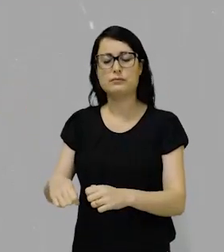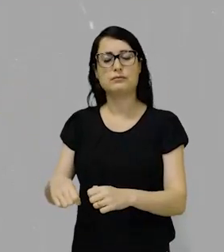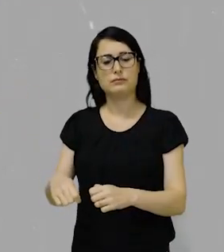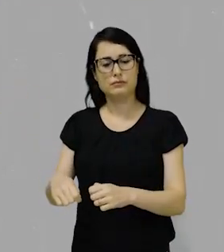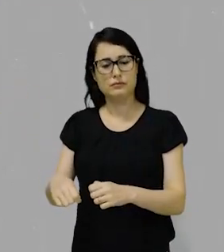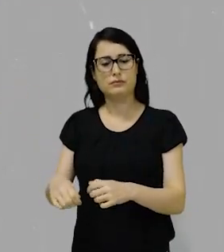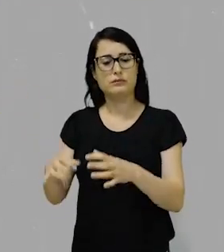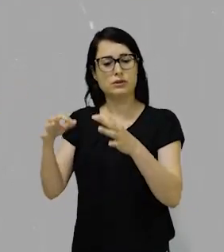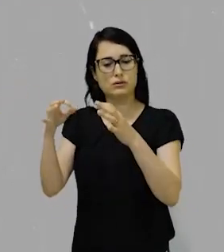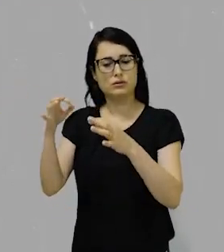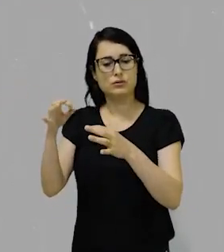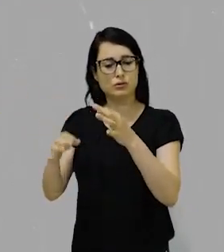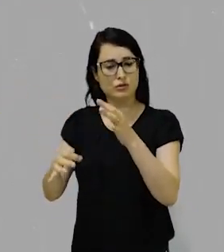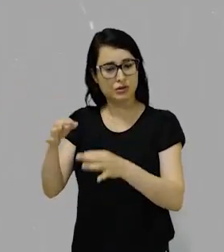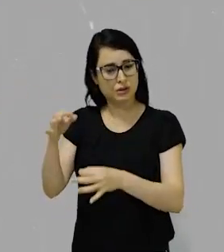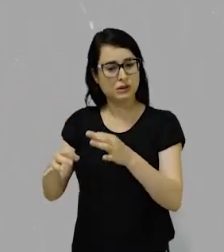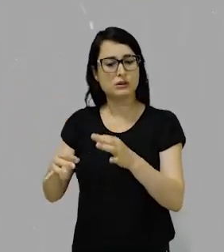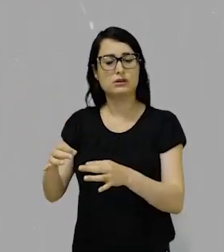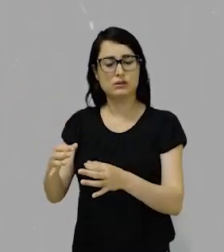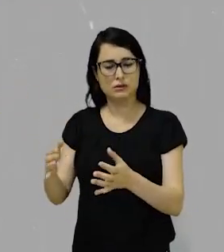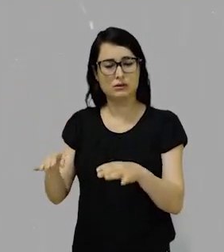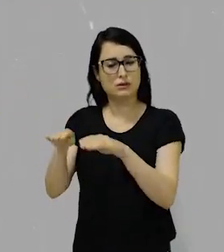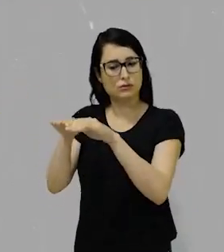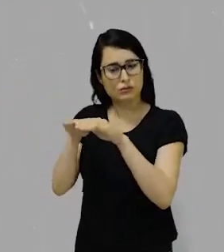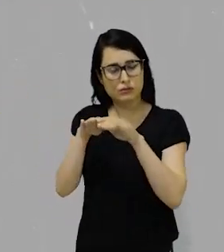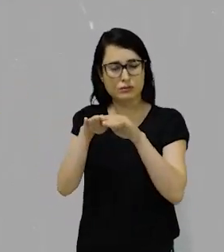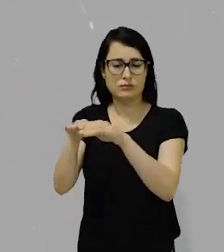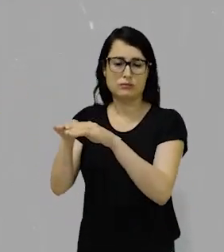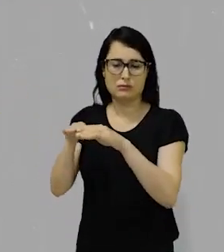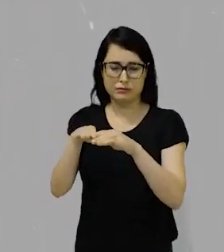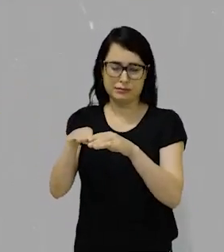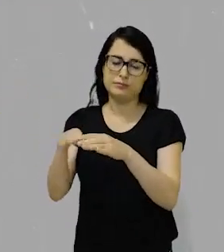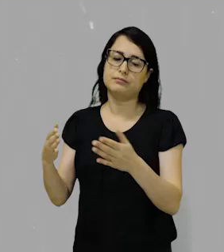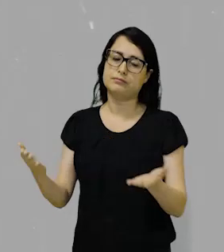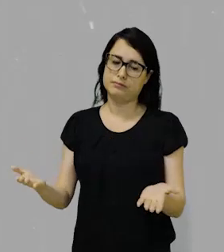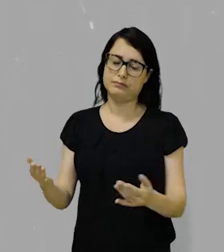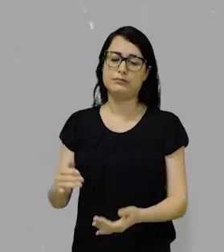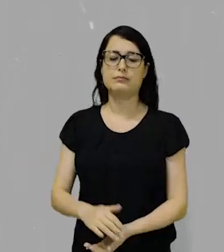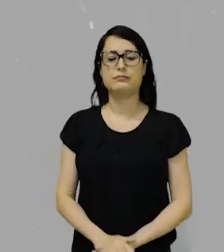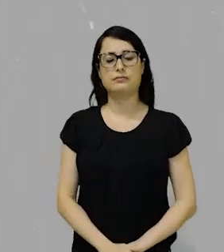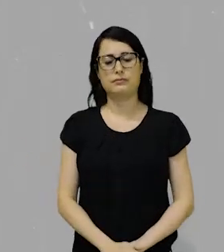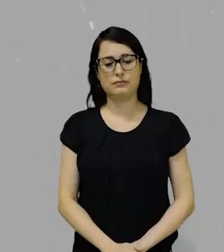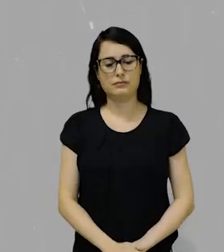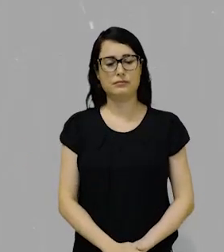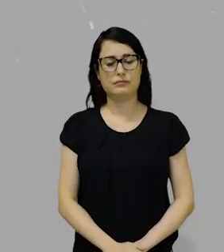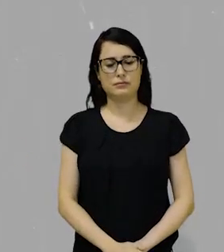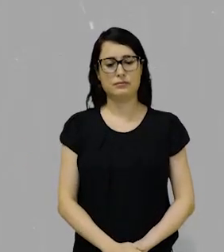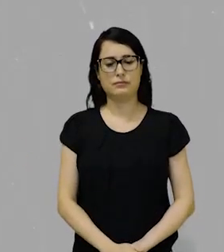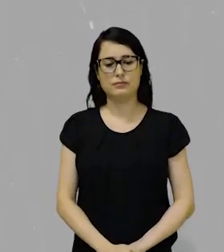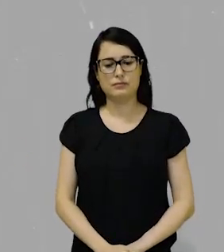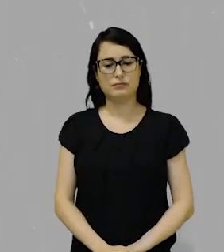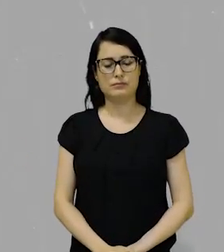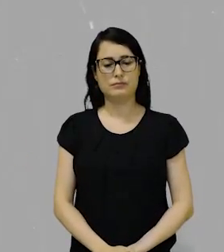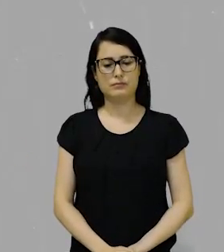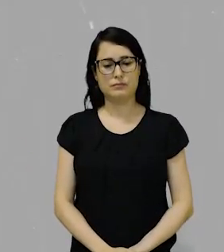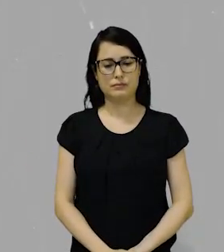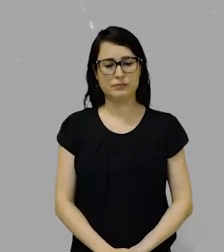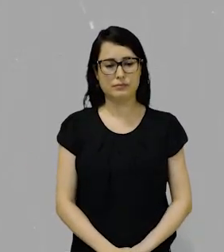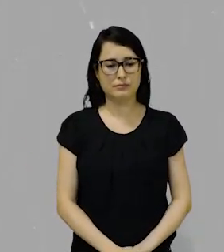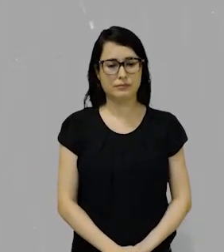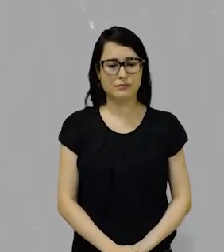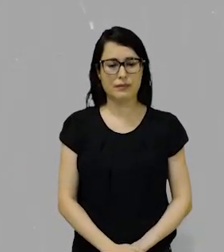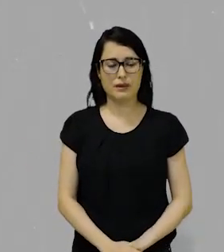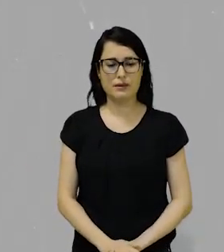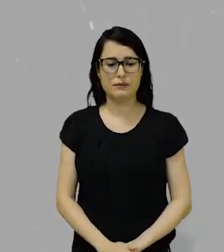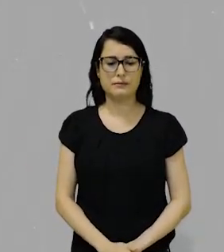trazer justiça social, equidade às nações, beleza? Esse é o princípio macro, galera, do